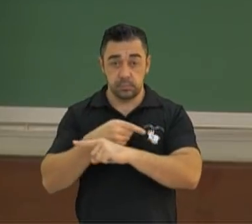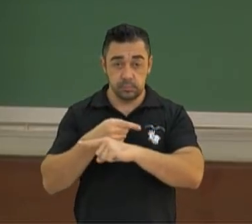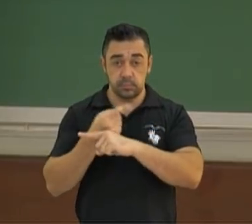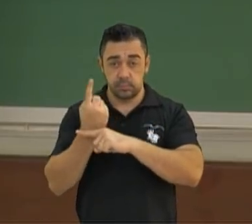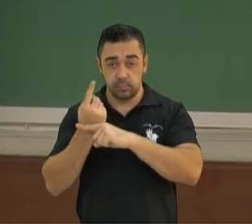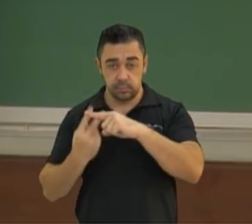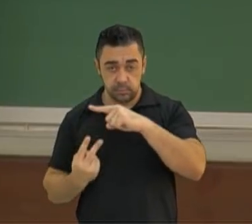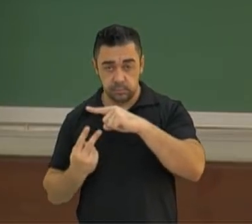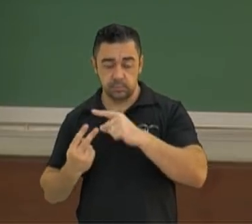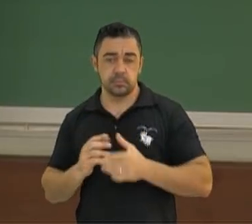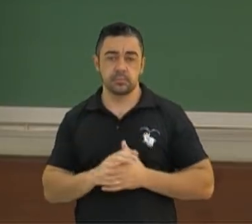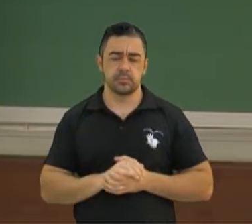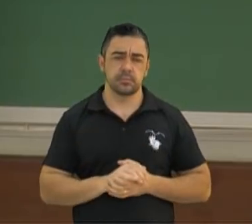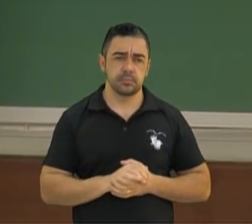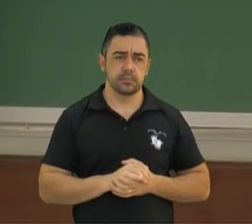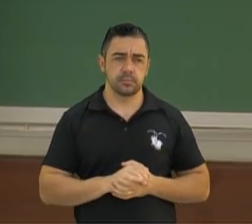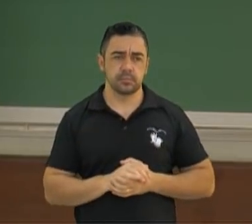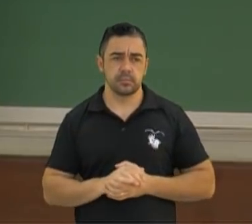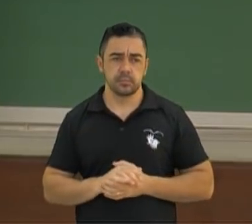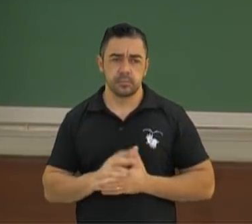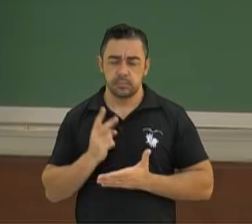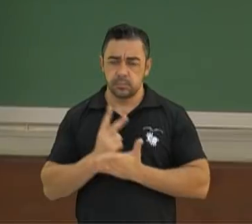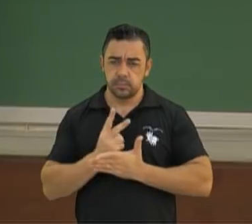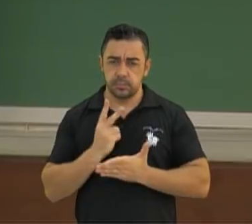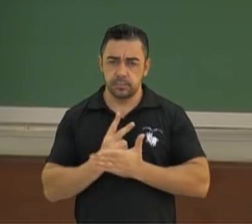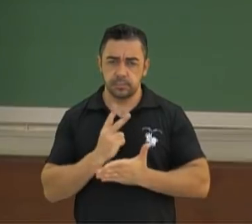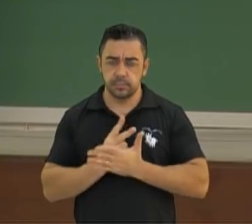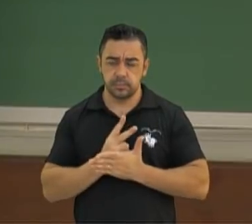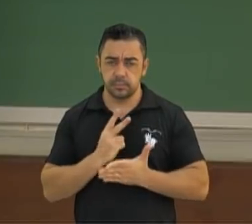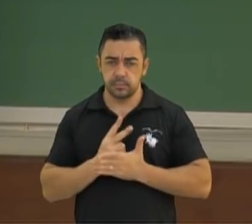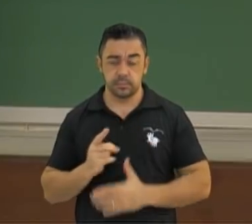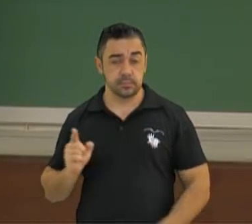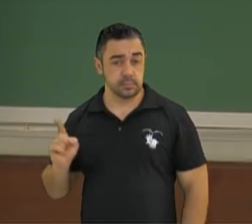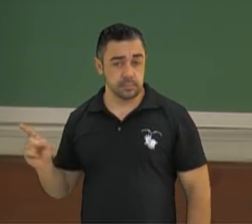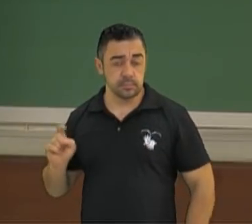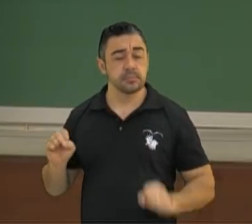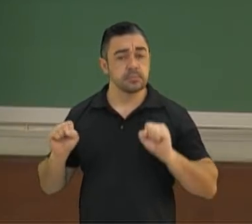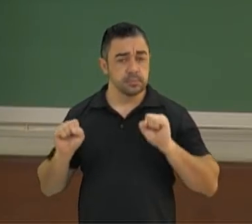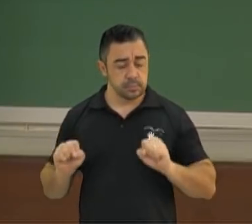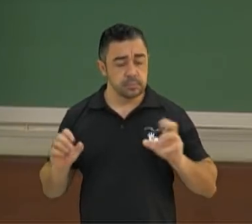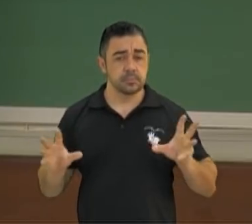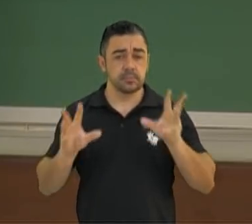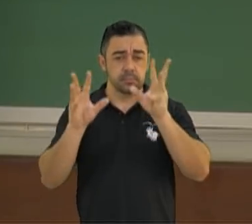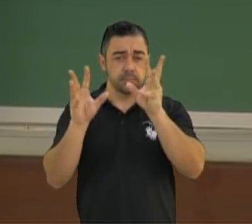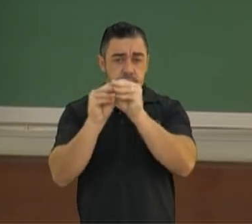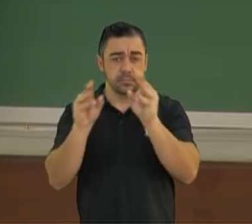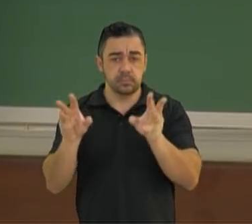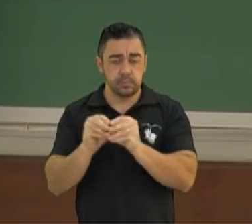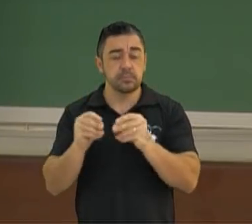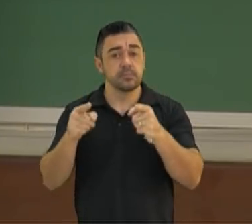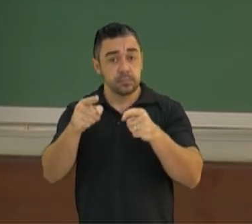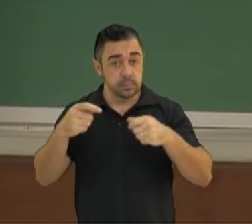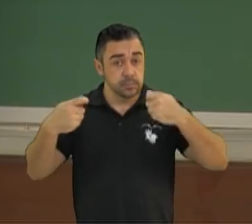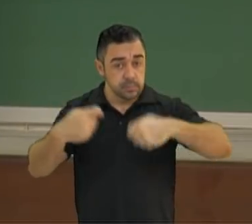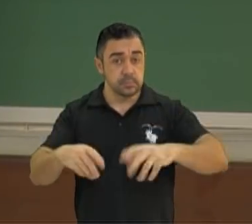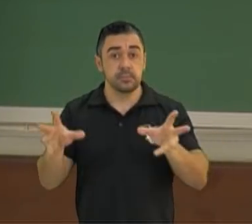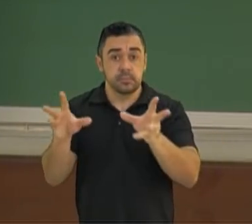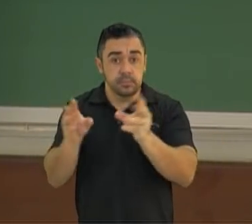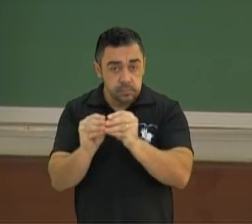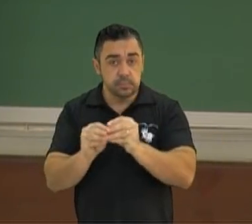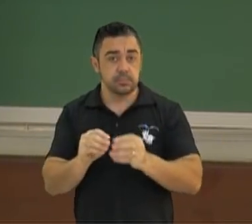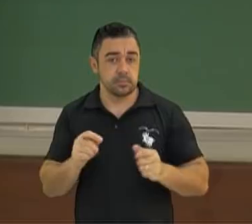2. Pessoal, sempre quando a fração ela pode ser simplificada, você deve